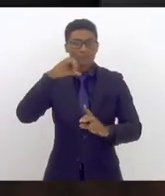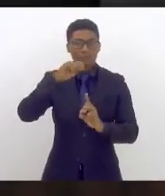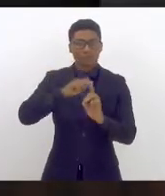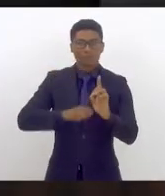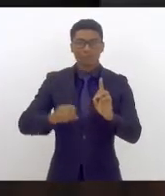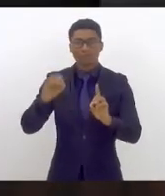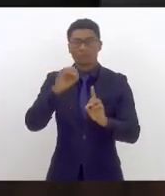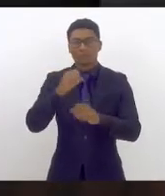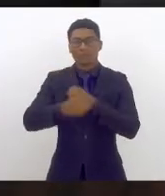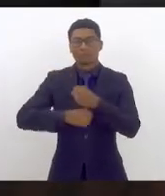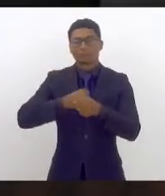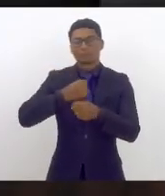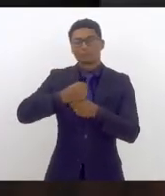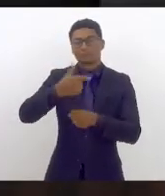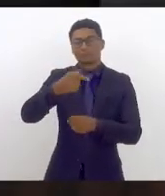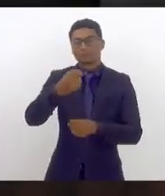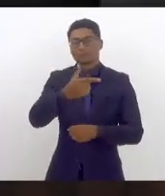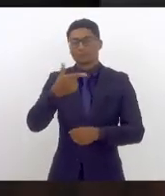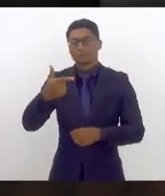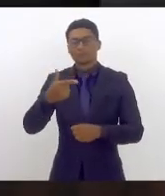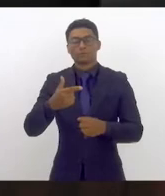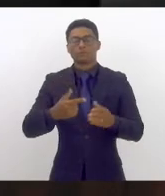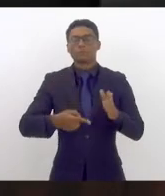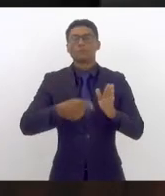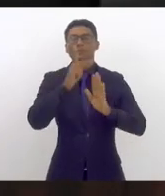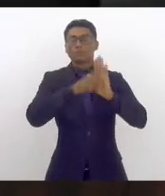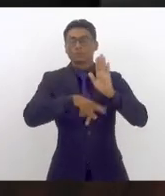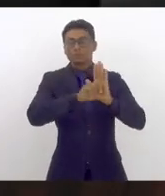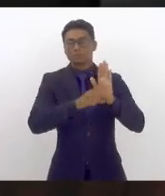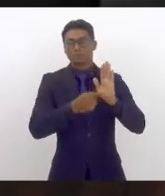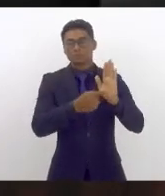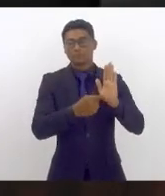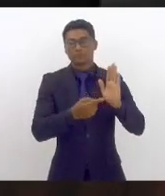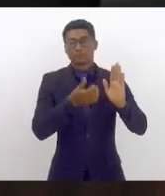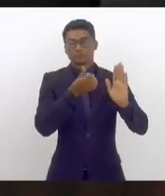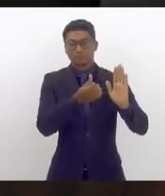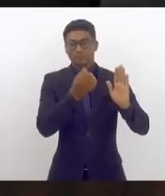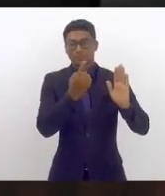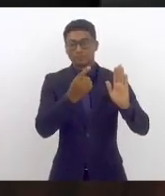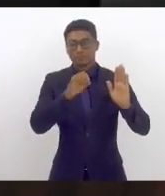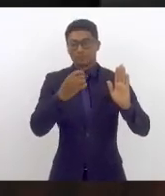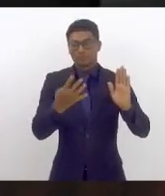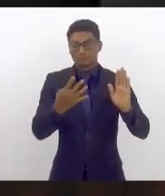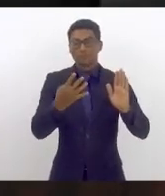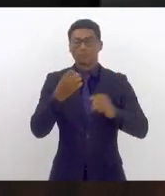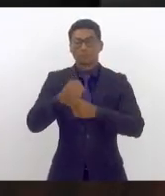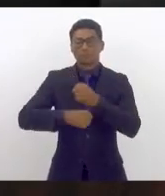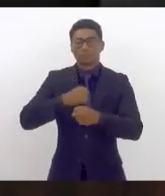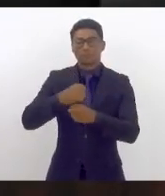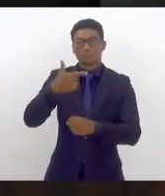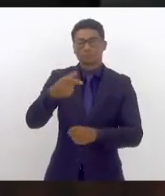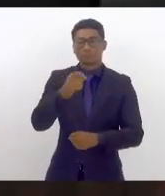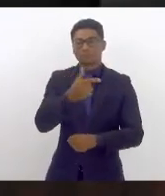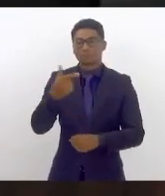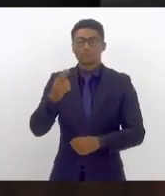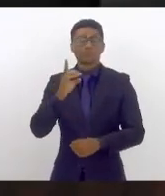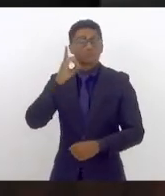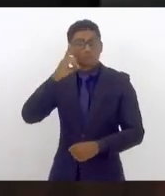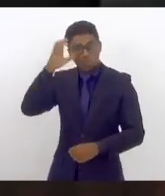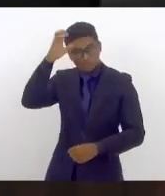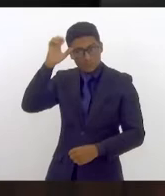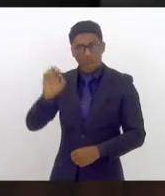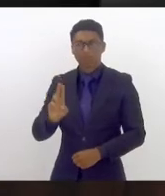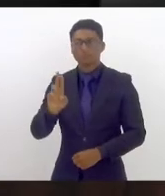2022 em regime de urgência e discussão única projeto de lei 6104 de 22 de autoria deputada tia Ju